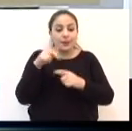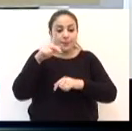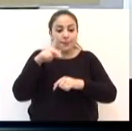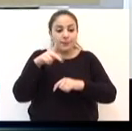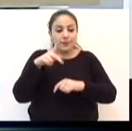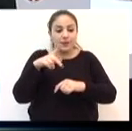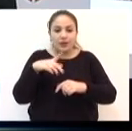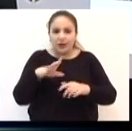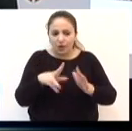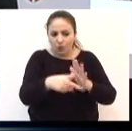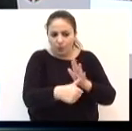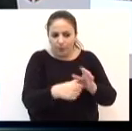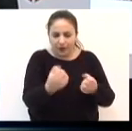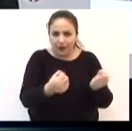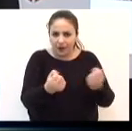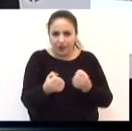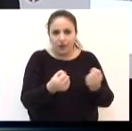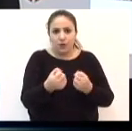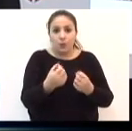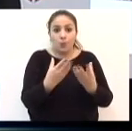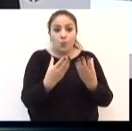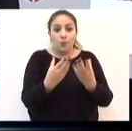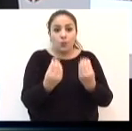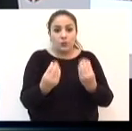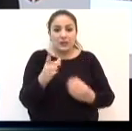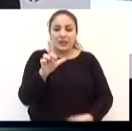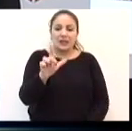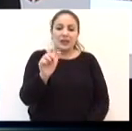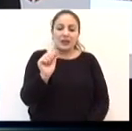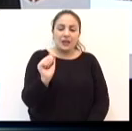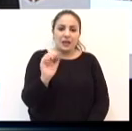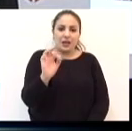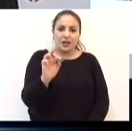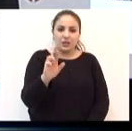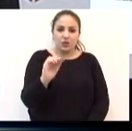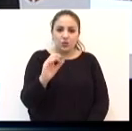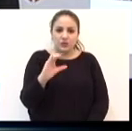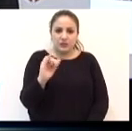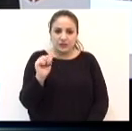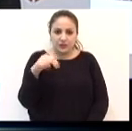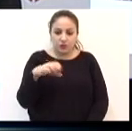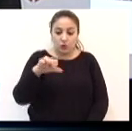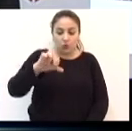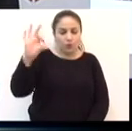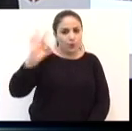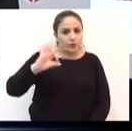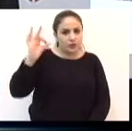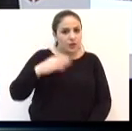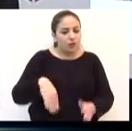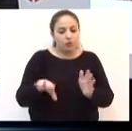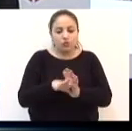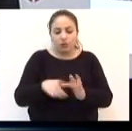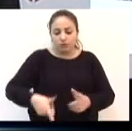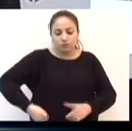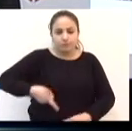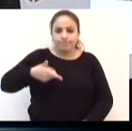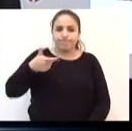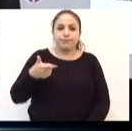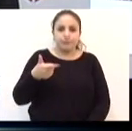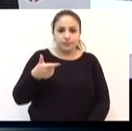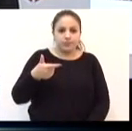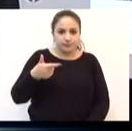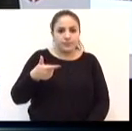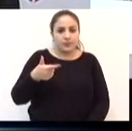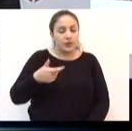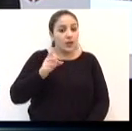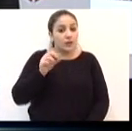latrocínio ele é muito pequeno, porque ele sempre, 99,9% das vezes, ele vai chegar armado e é só